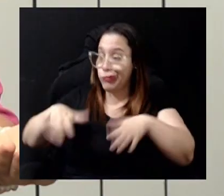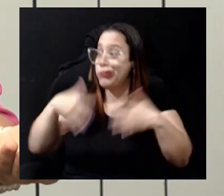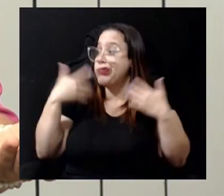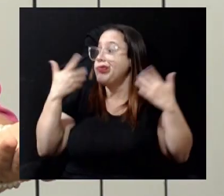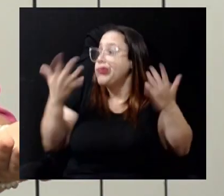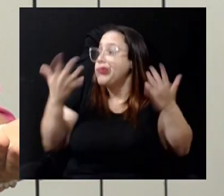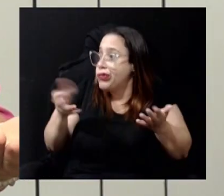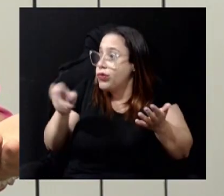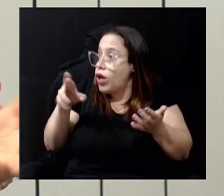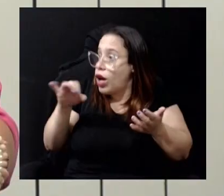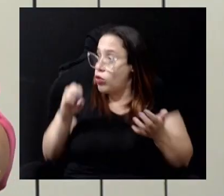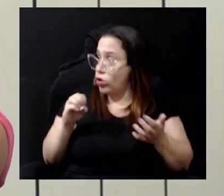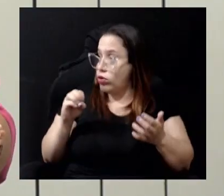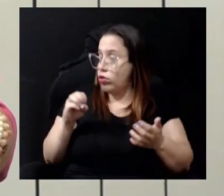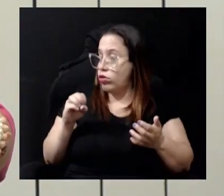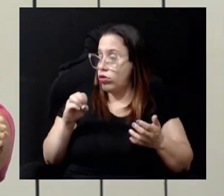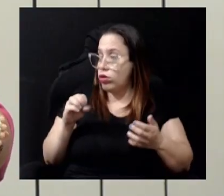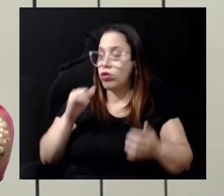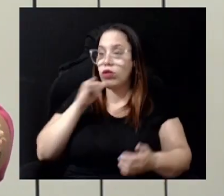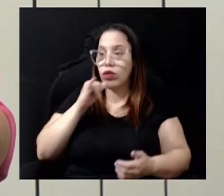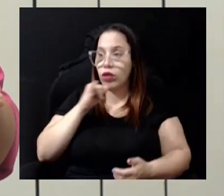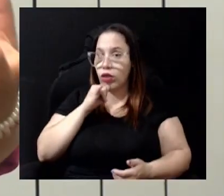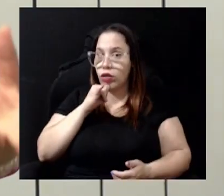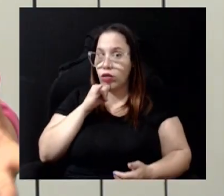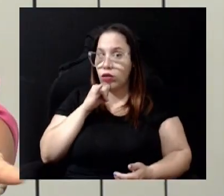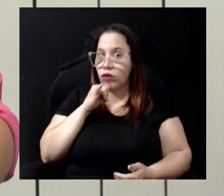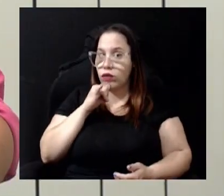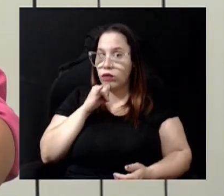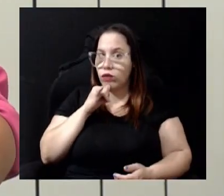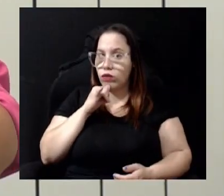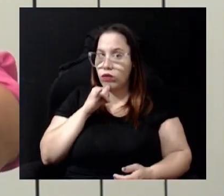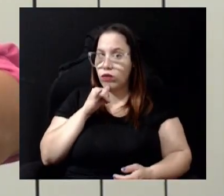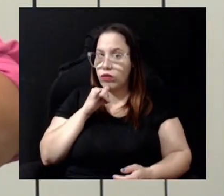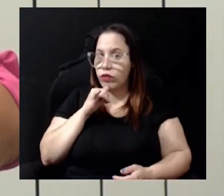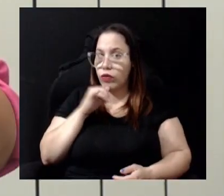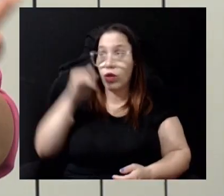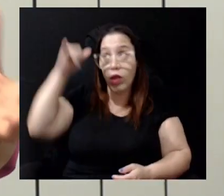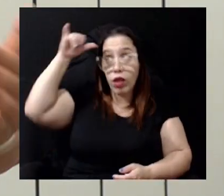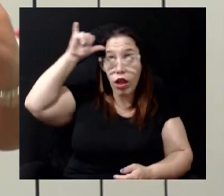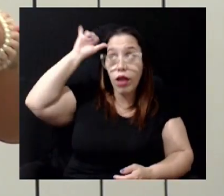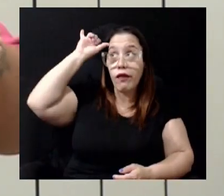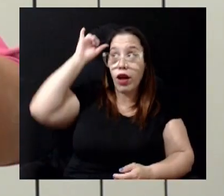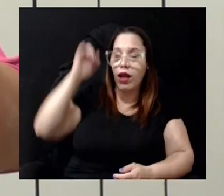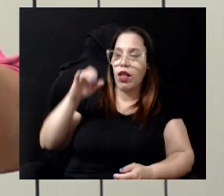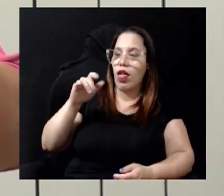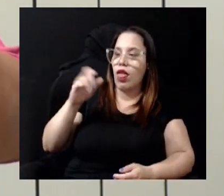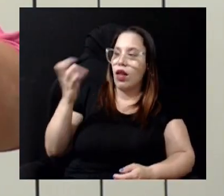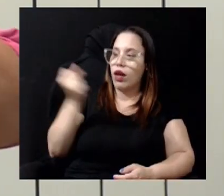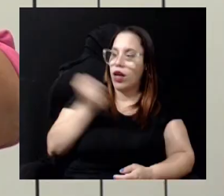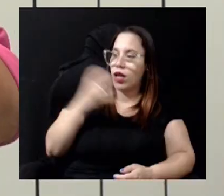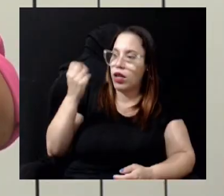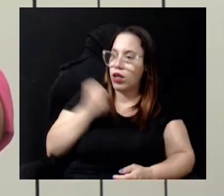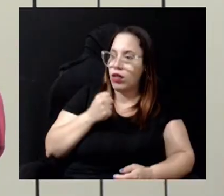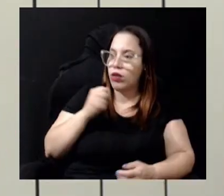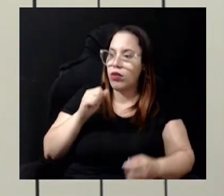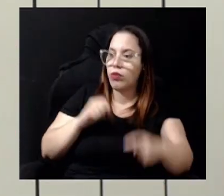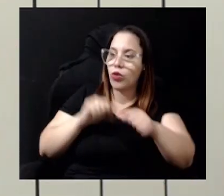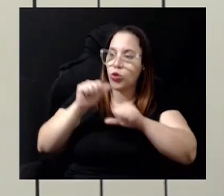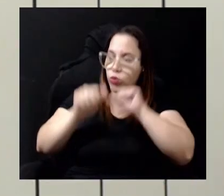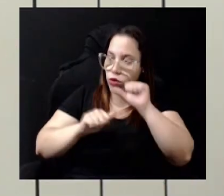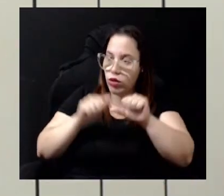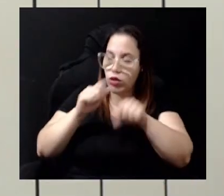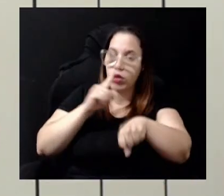esse exemplo que eu dei da questão da vaca leiteira, né? Que pode alterar, porque ela tem ali o horáriozinho dela,